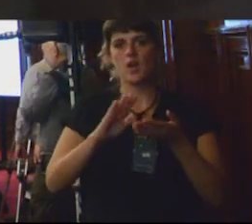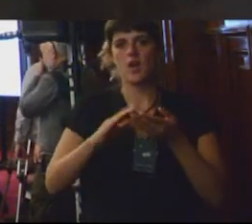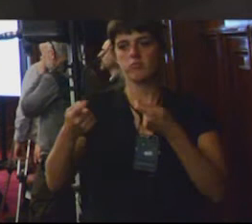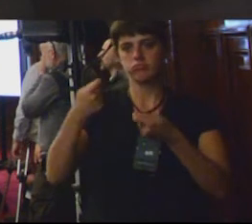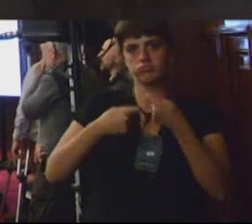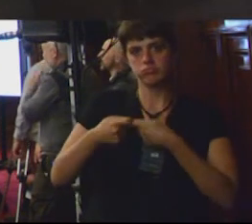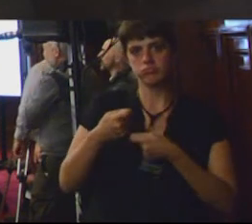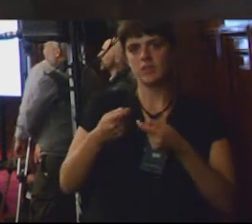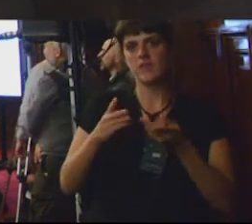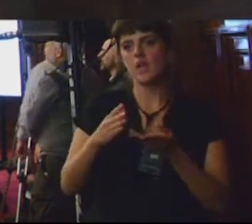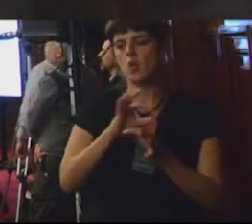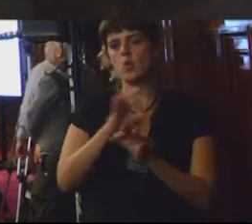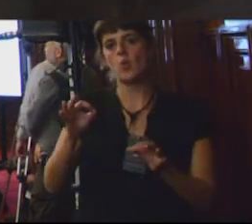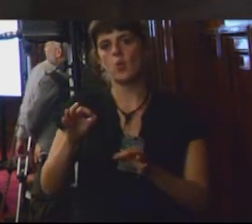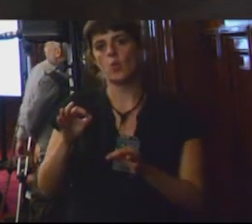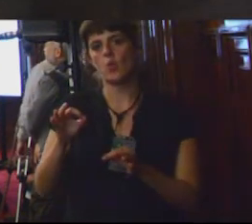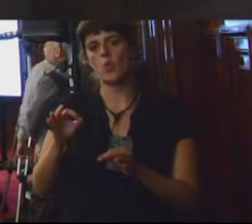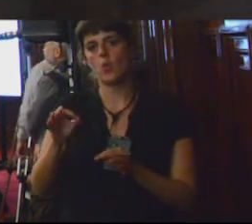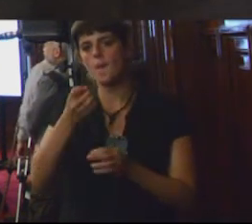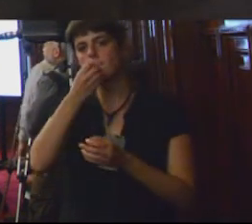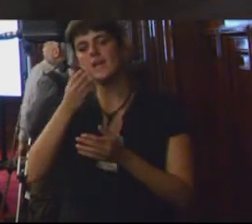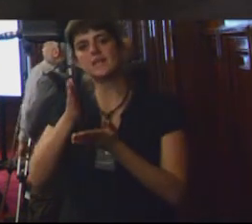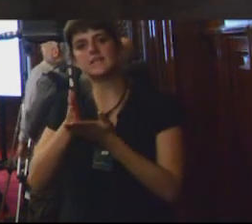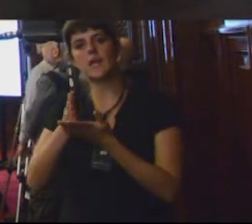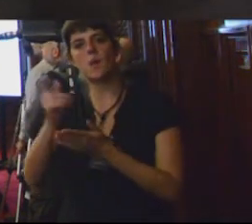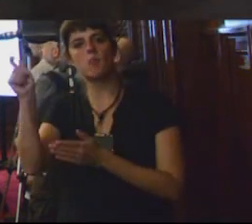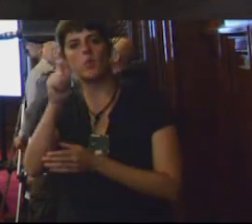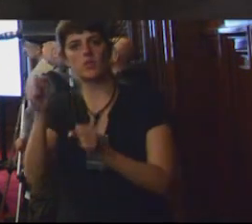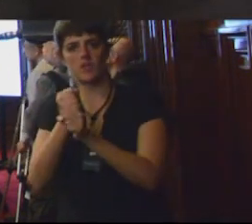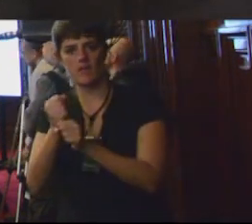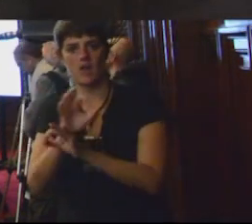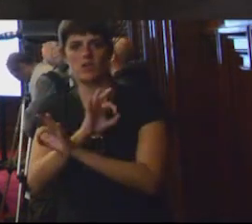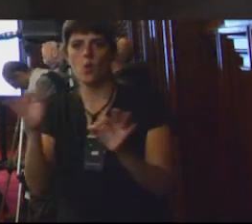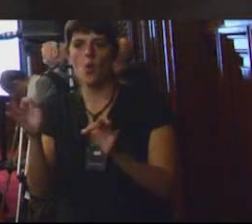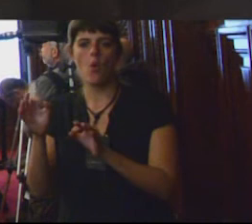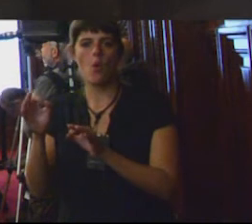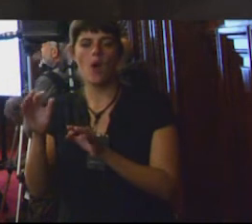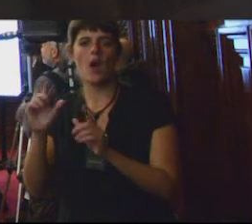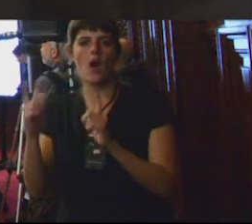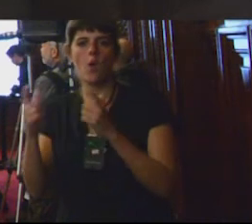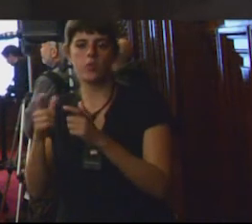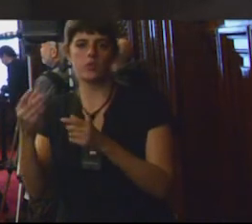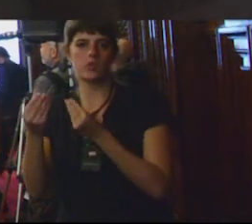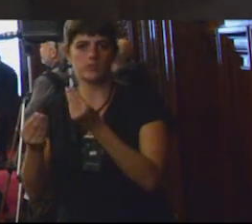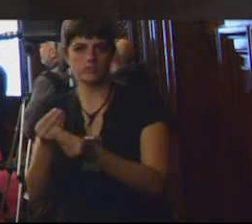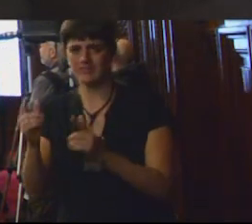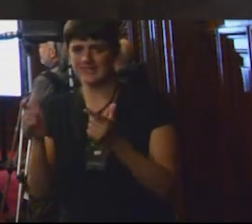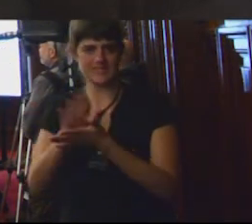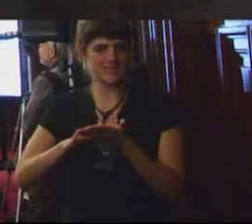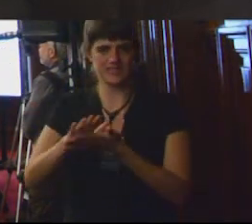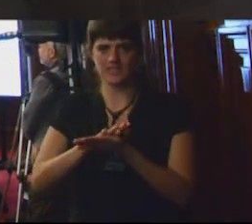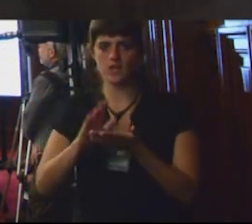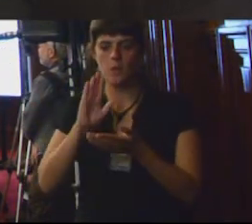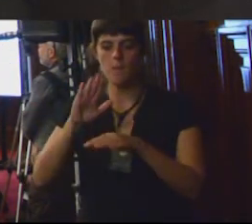da magistratura, nem do Ministério Público do Trabalho, nem dos auditores, nem dos advogados, foi incorporada durante a tramitação